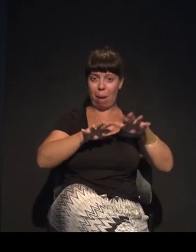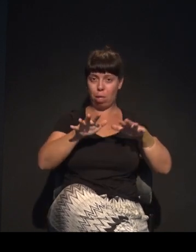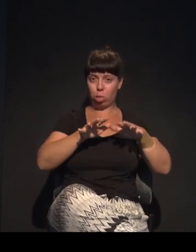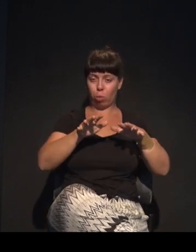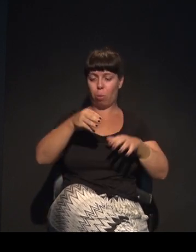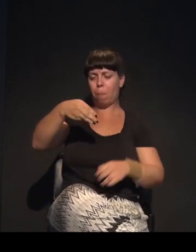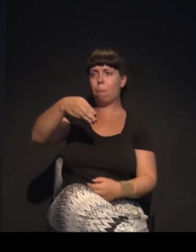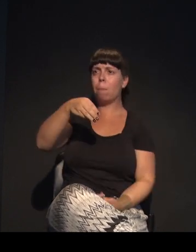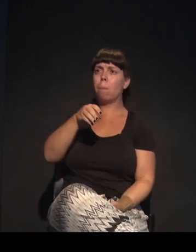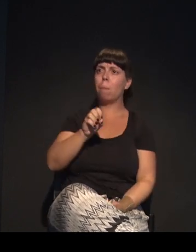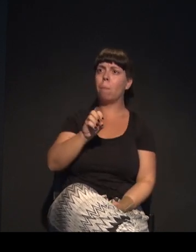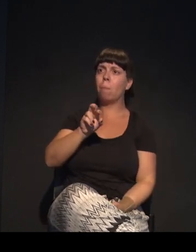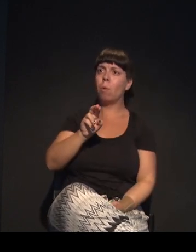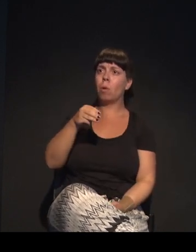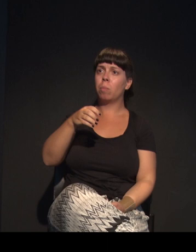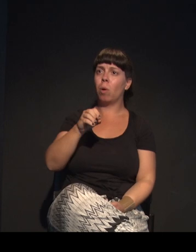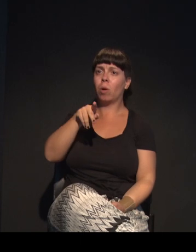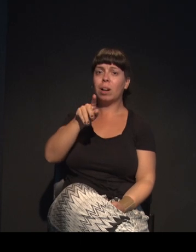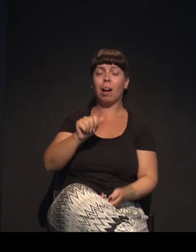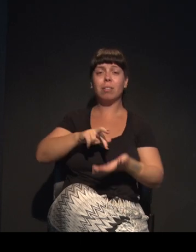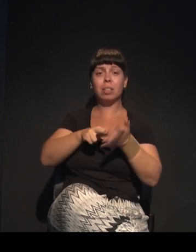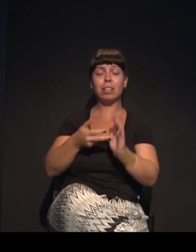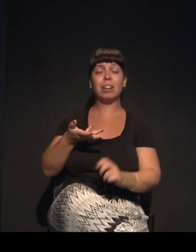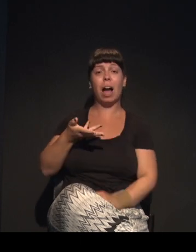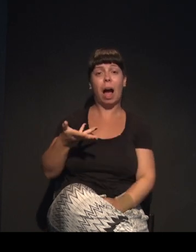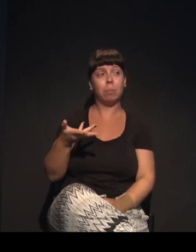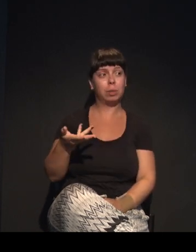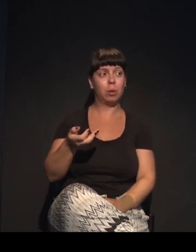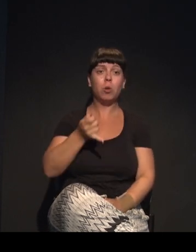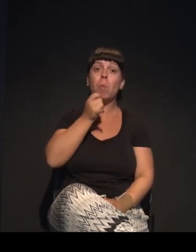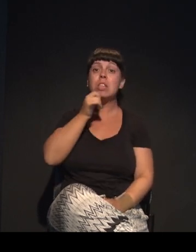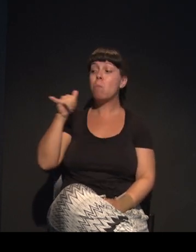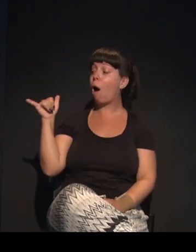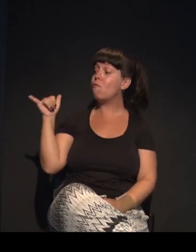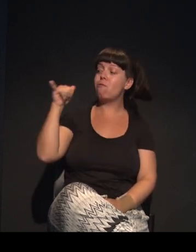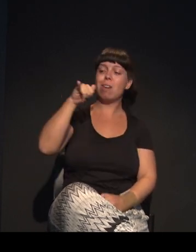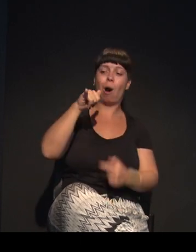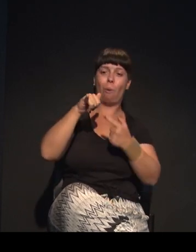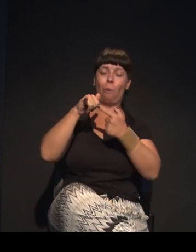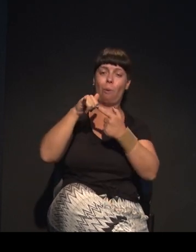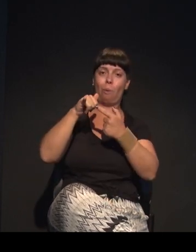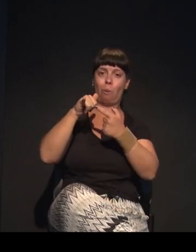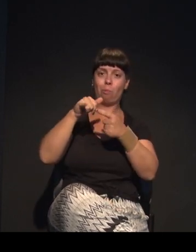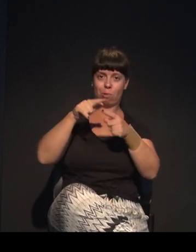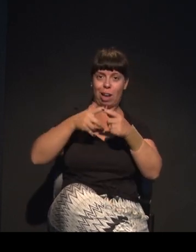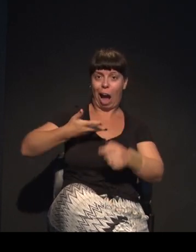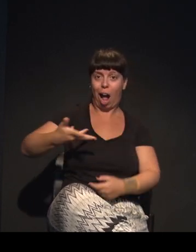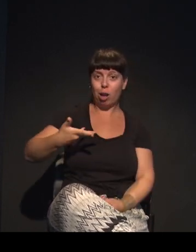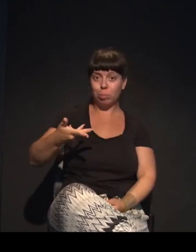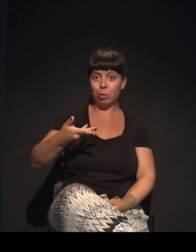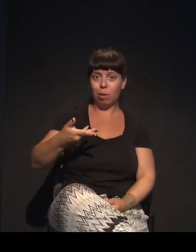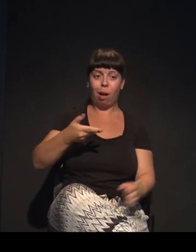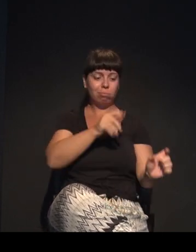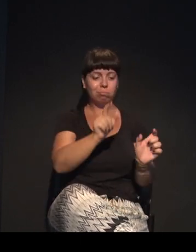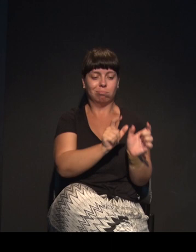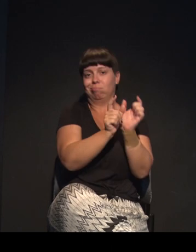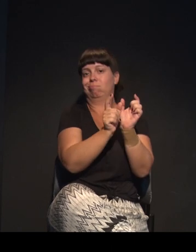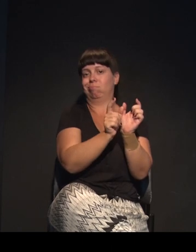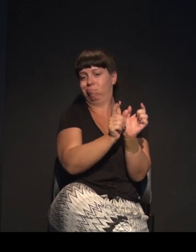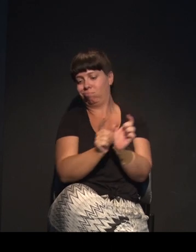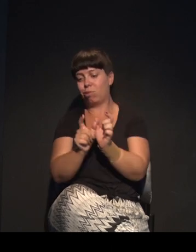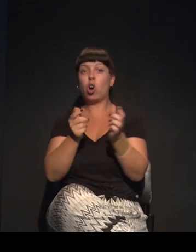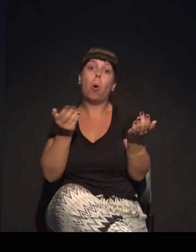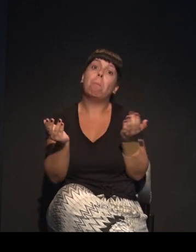né aí que significa foi rápido então ele dava o nome tipo pra avião em que o avião anda rápido então eles né fazer essa